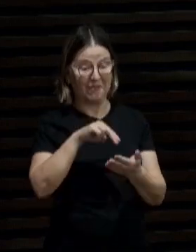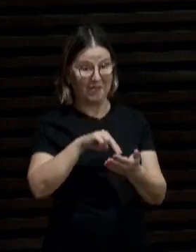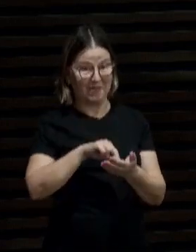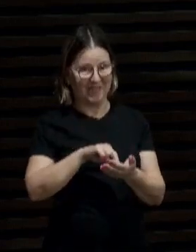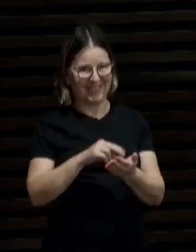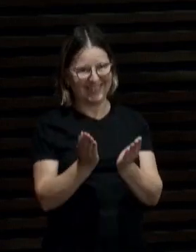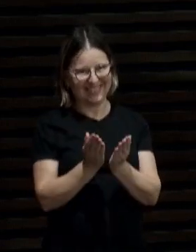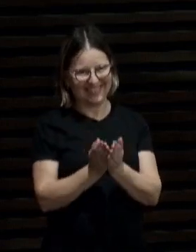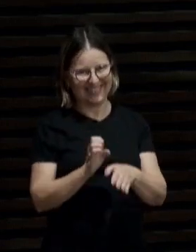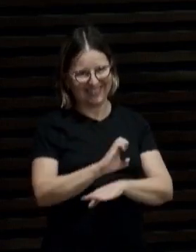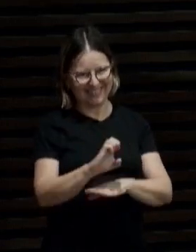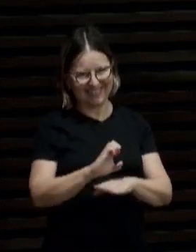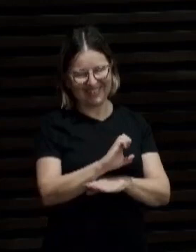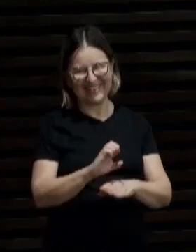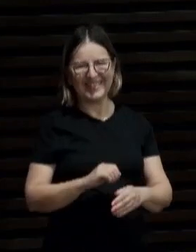Efésios.